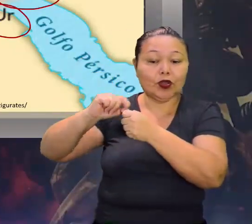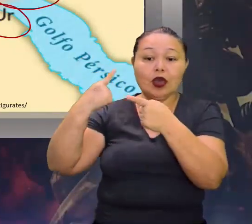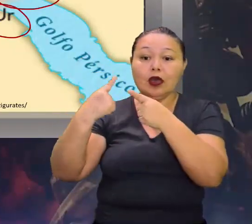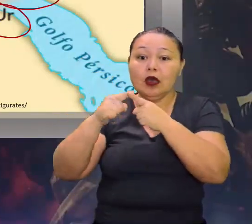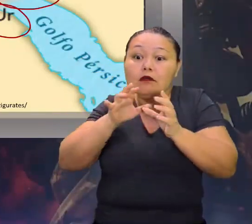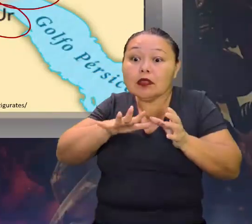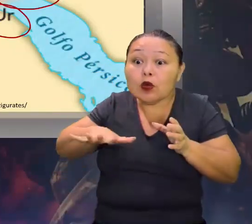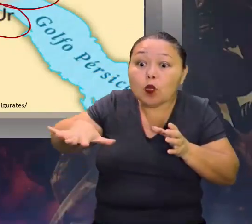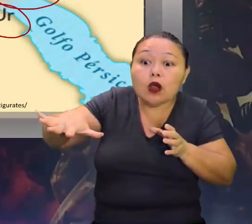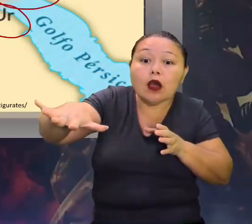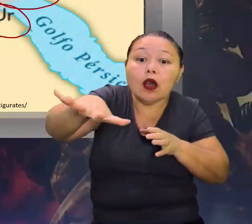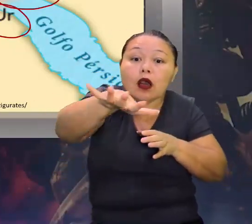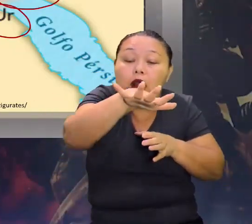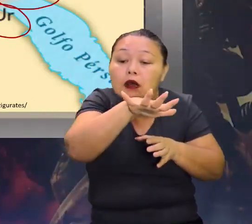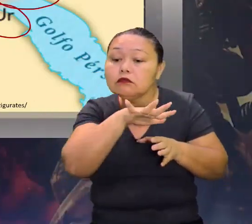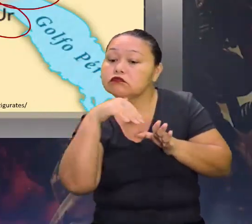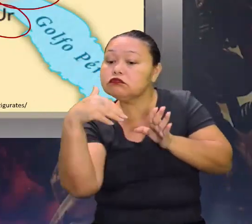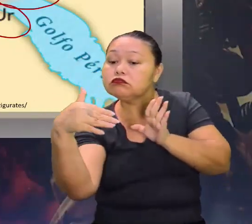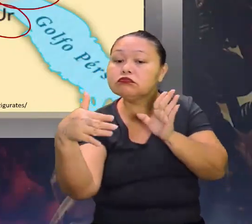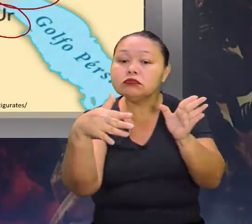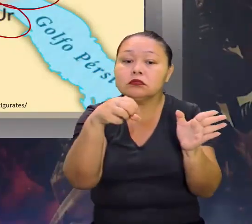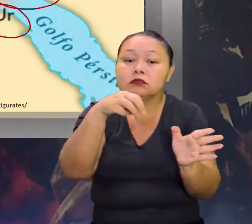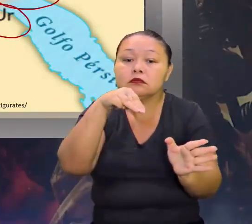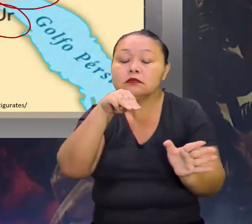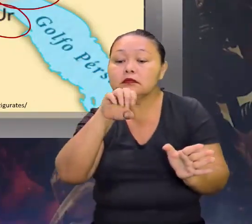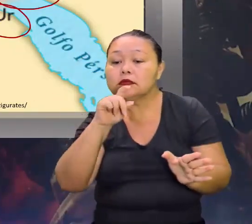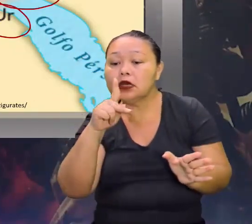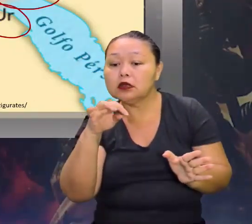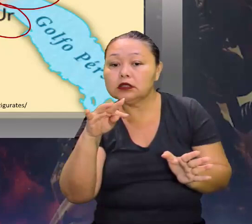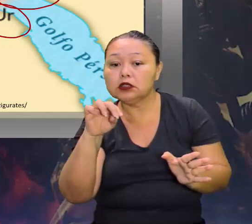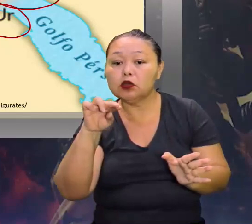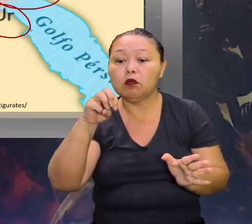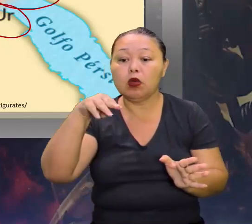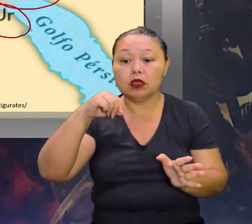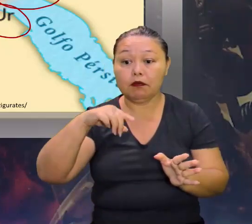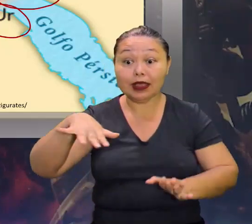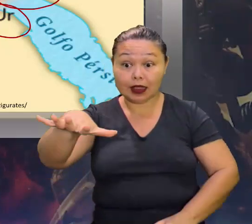ali na Mesopotâmia. Essa área era muito rica.